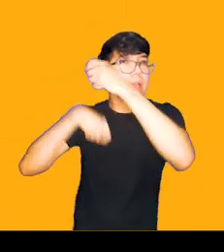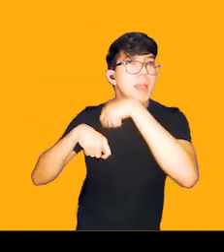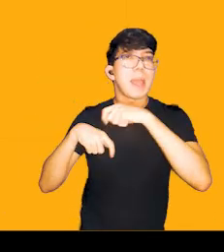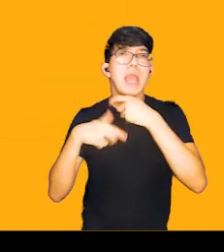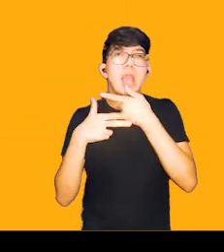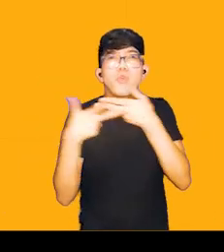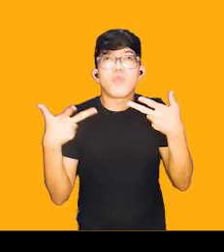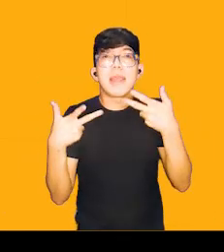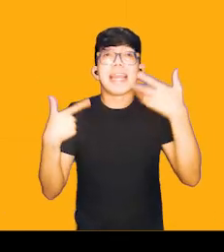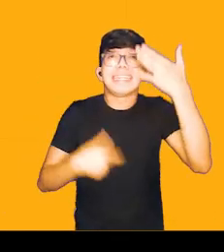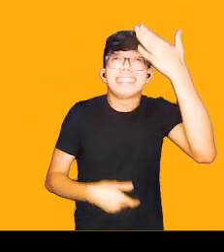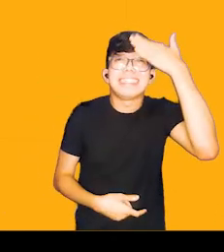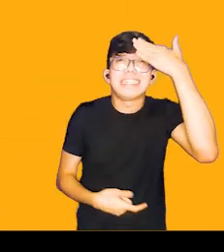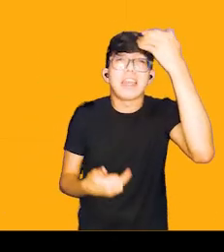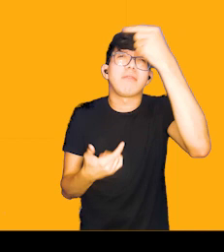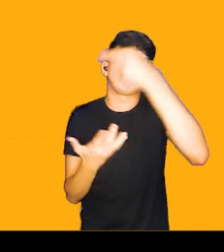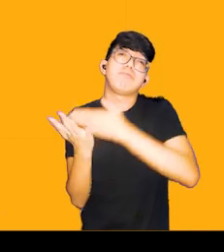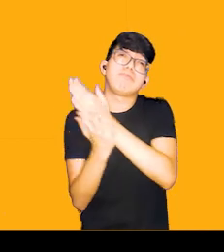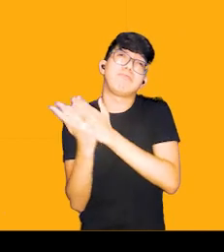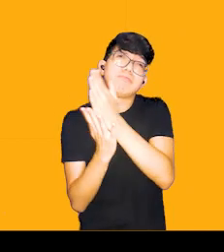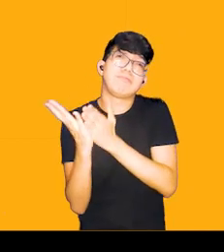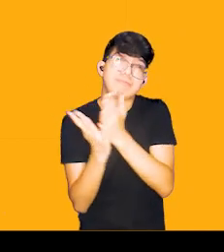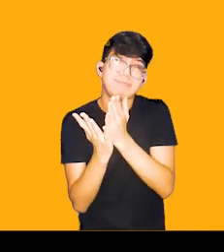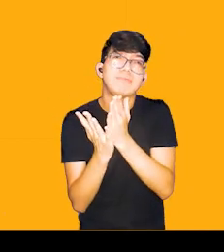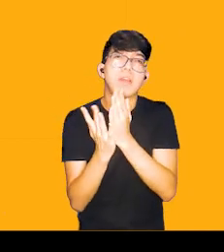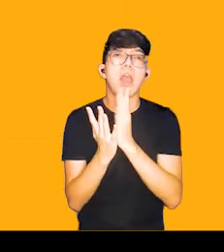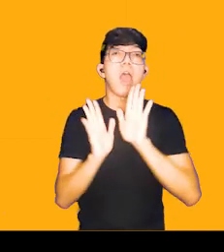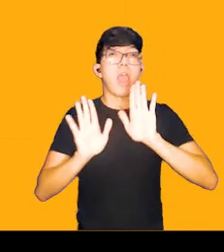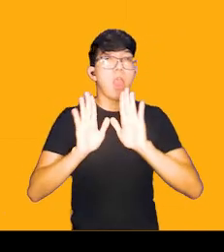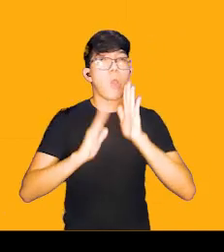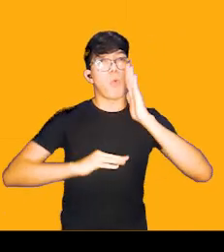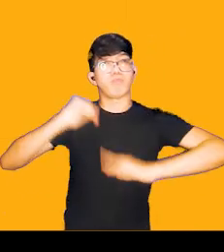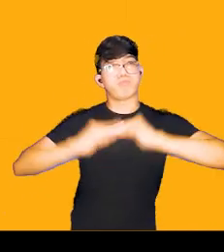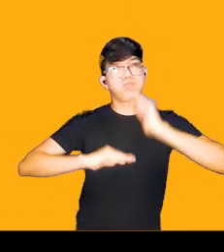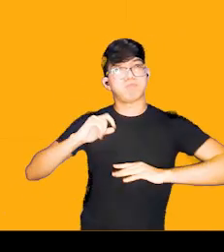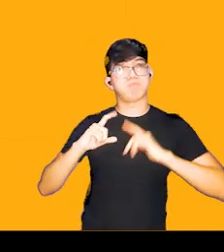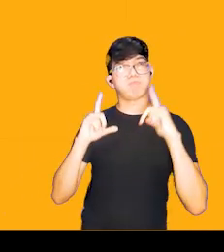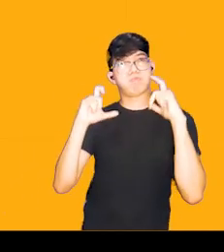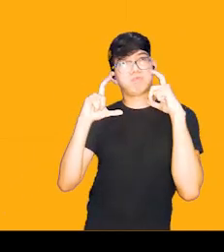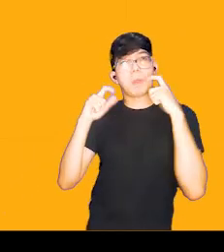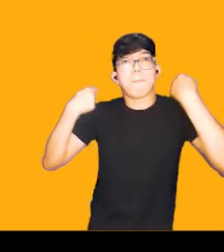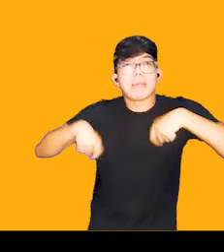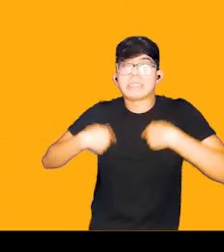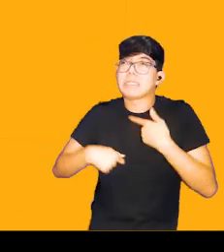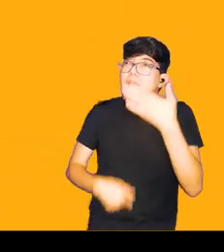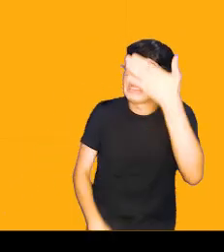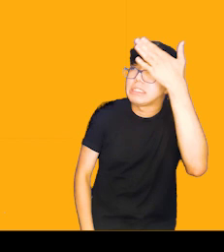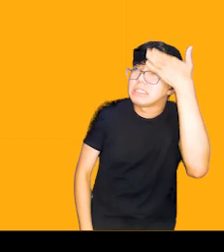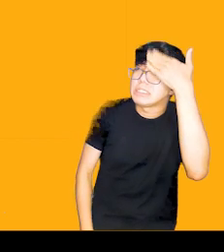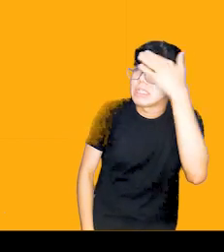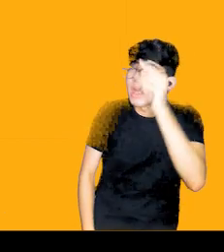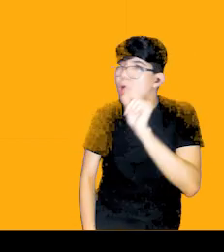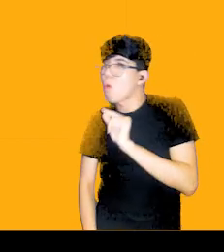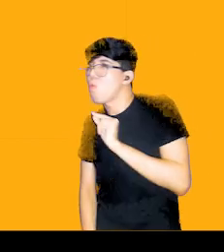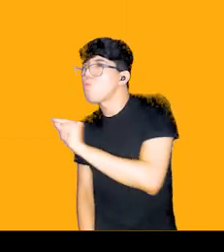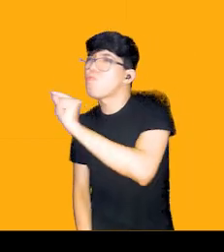a maquiagem, o cabelo, envolve a produtora, a produtora. Então, aí você tem que